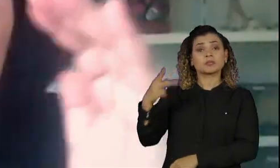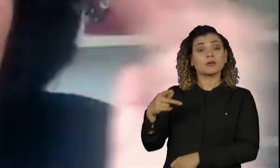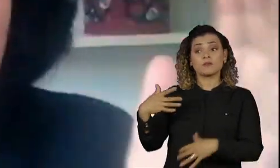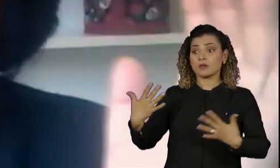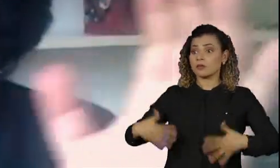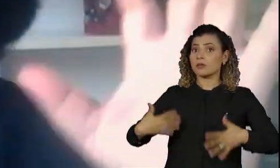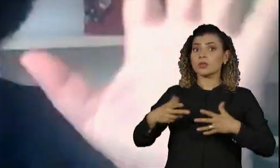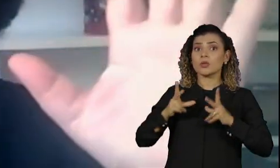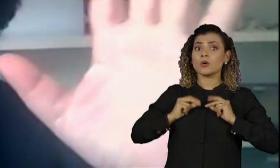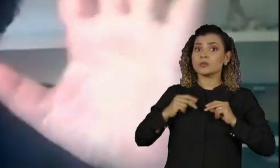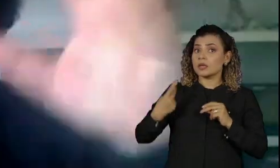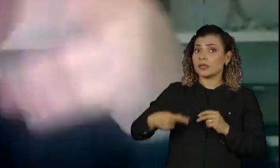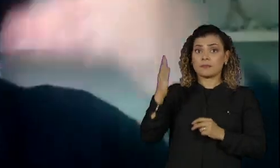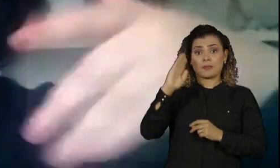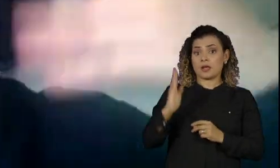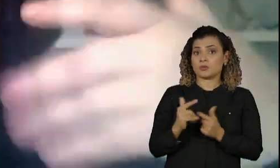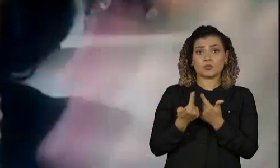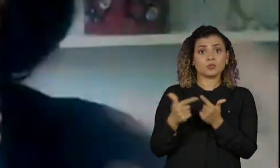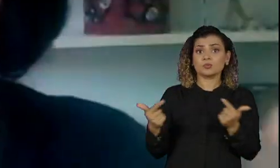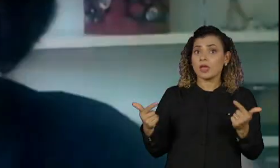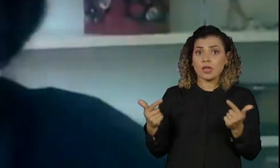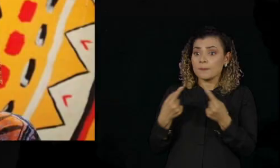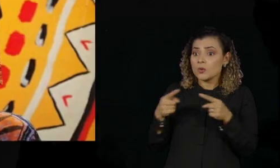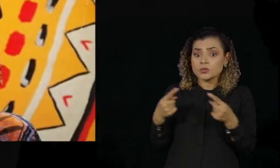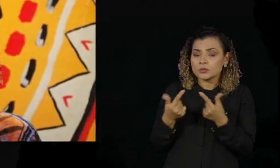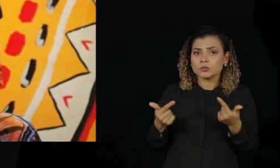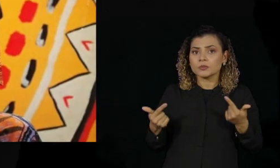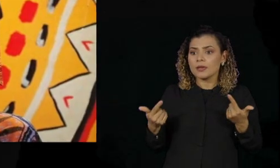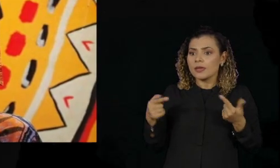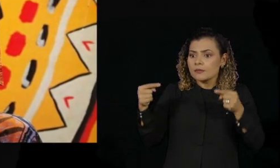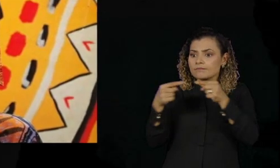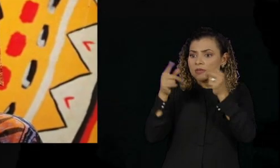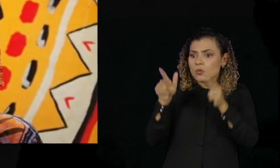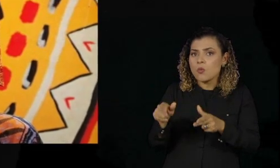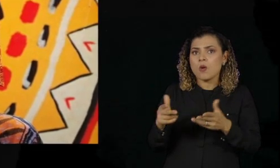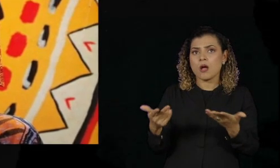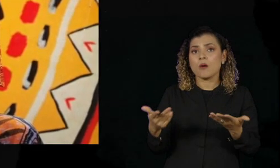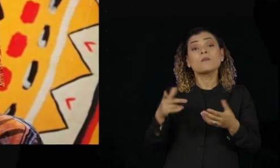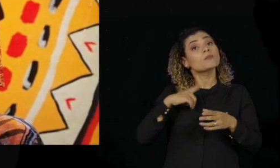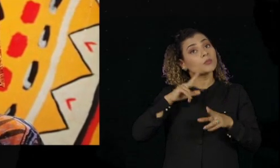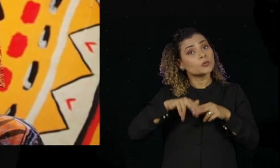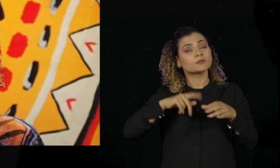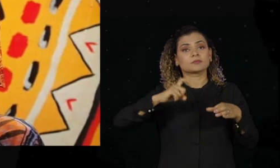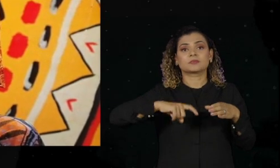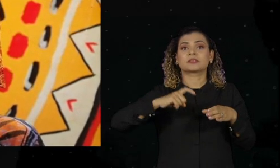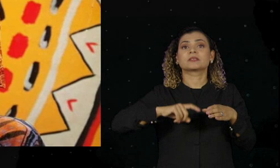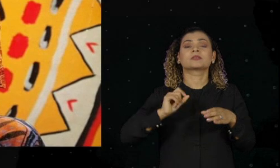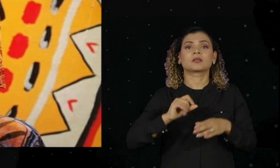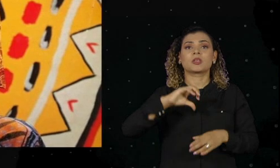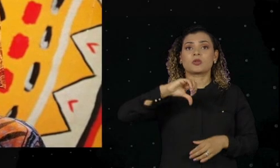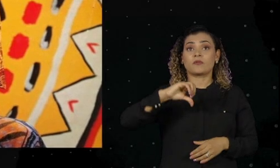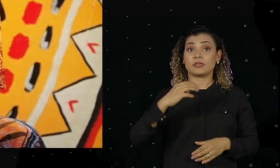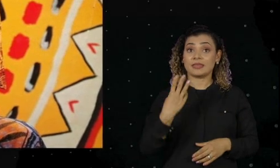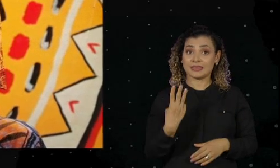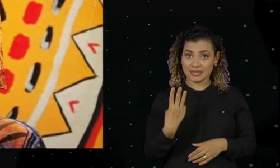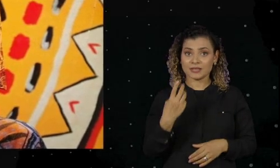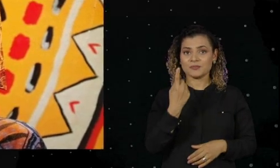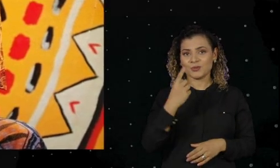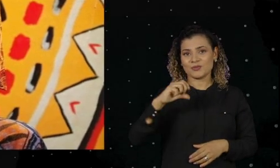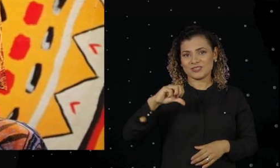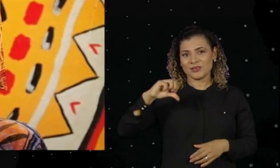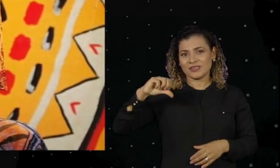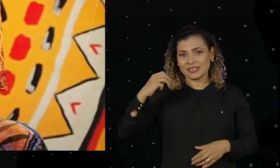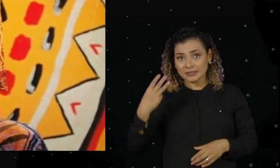ainda não existe, essa música ainda não existe. O disco saiu em 93, um disco autoral. Era